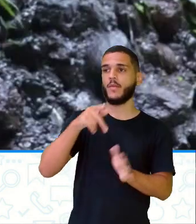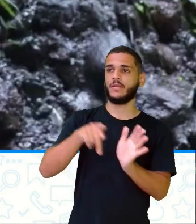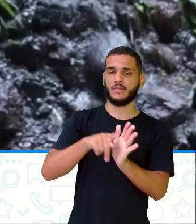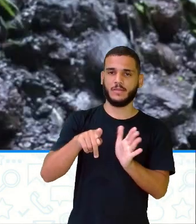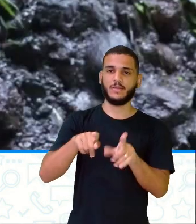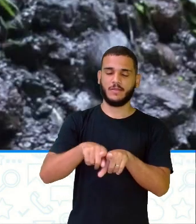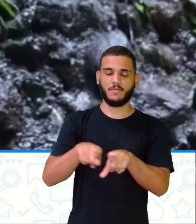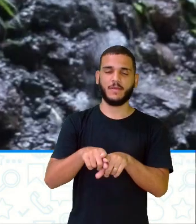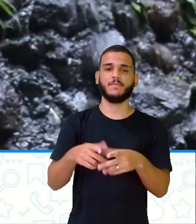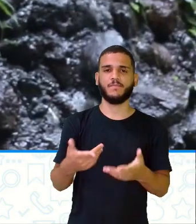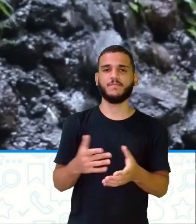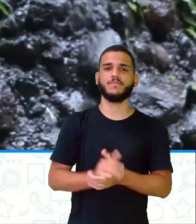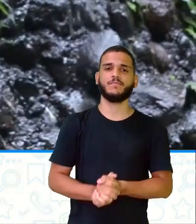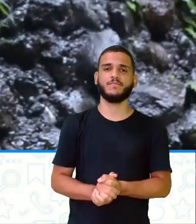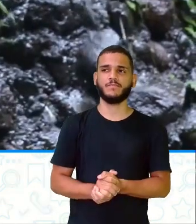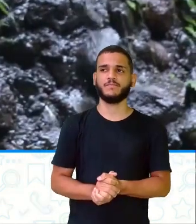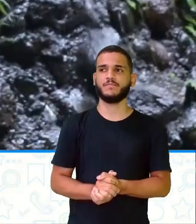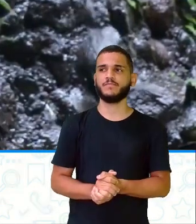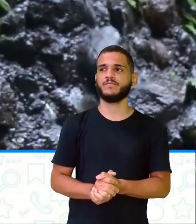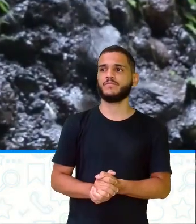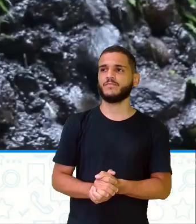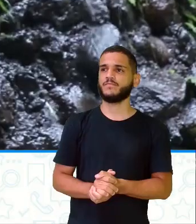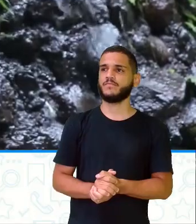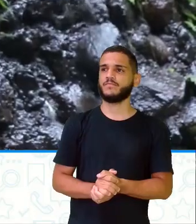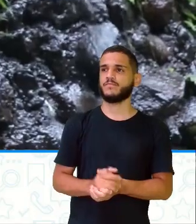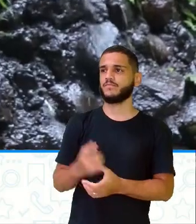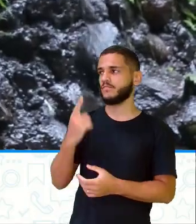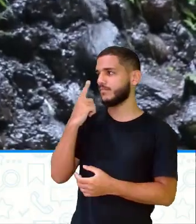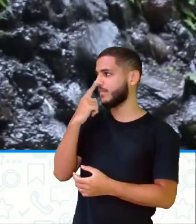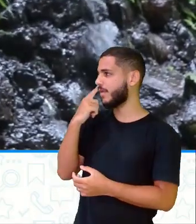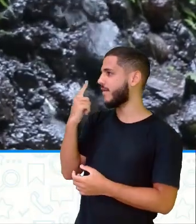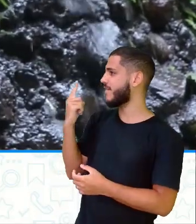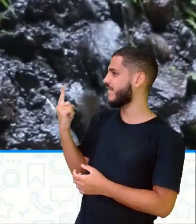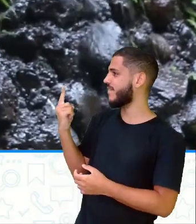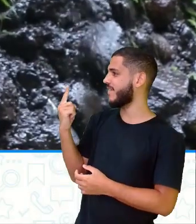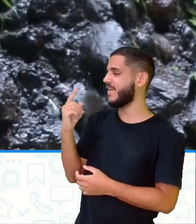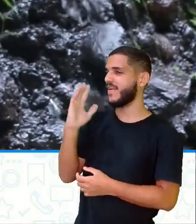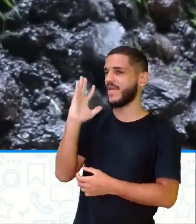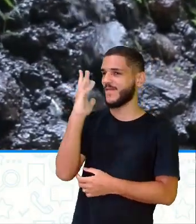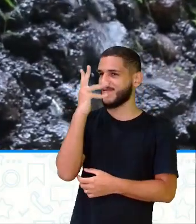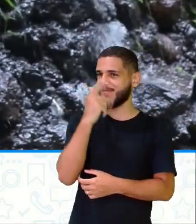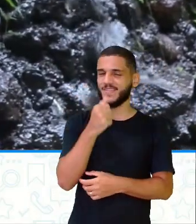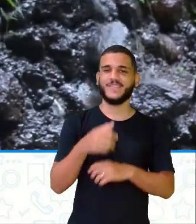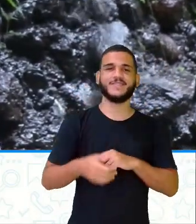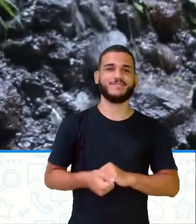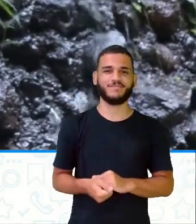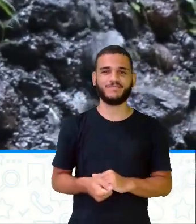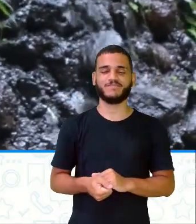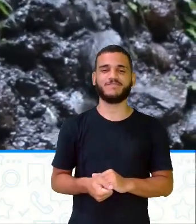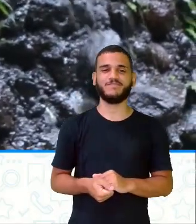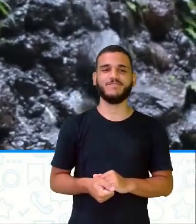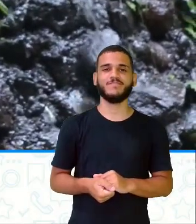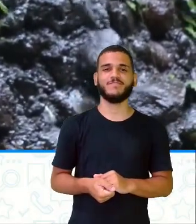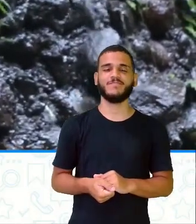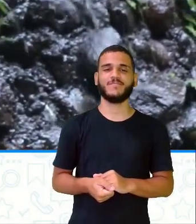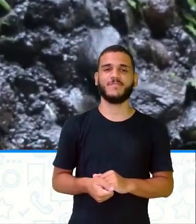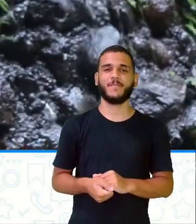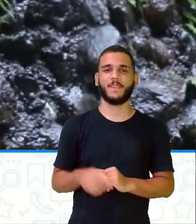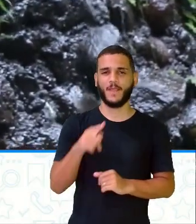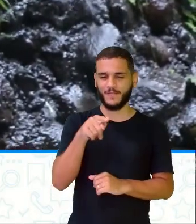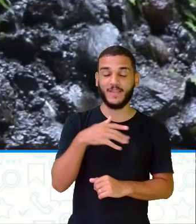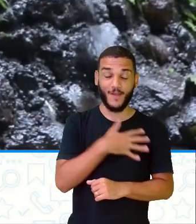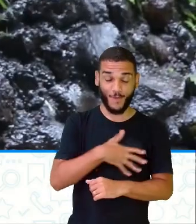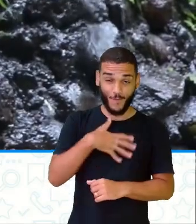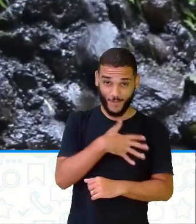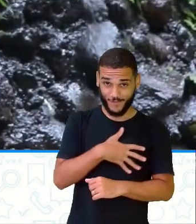por aí que a gente vai encontrar. Então, olha só que bonito. Esse barulho aí da cachoeirinha. Vocês gostam